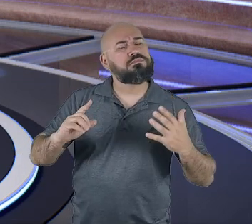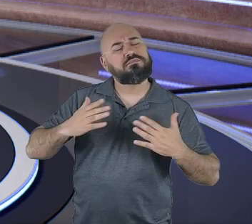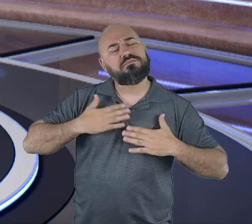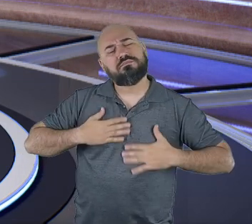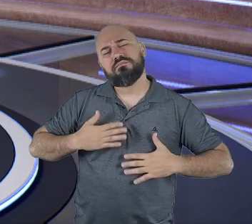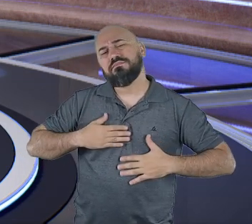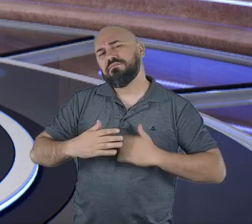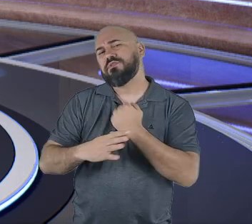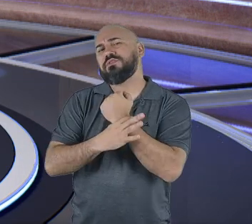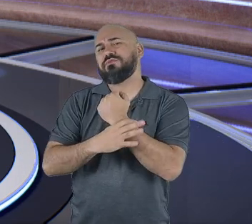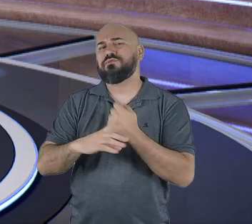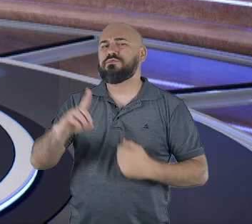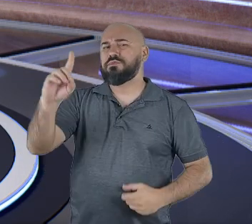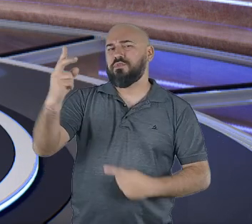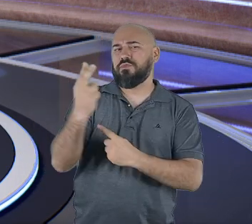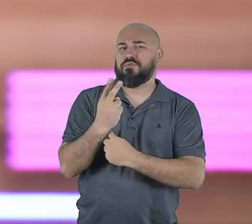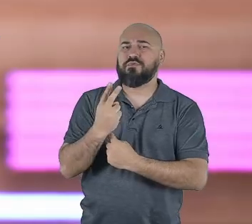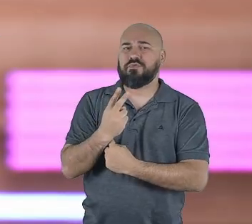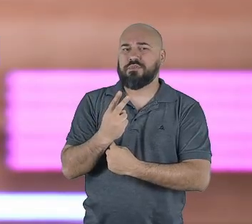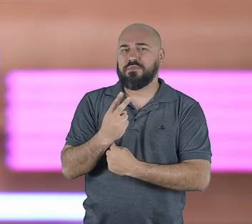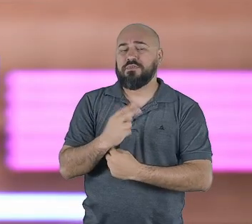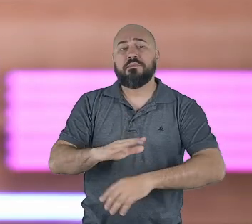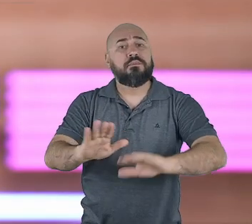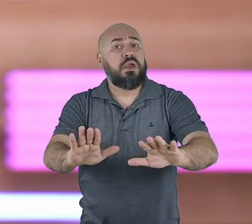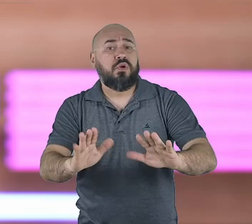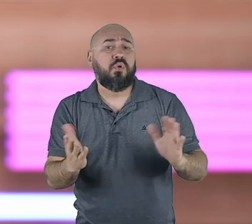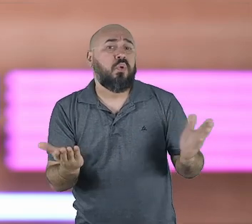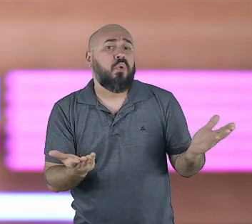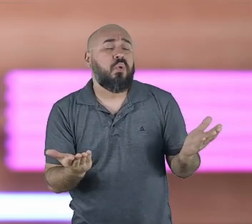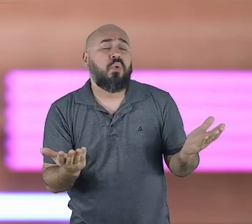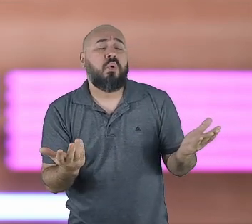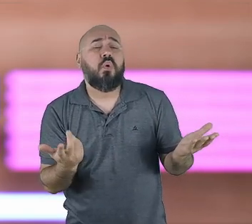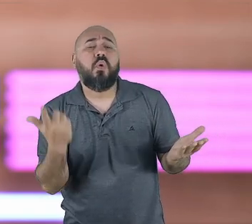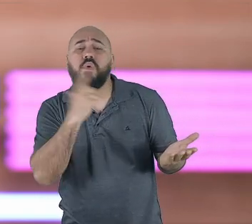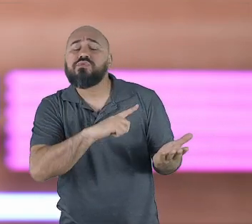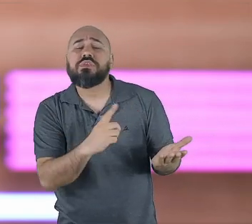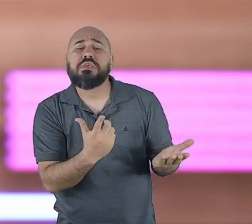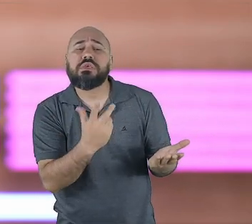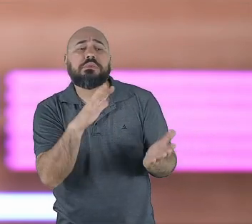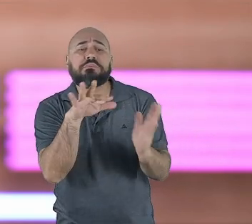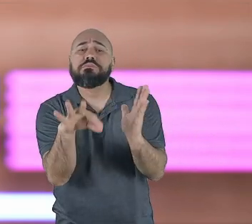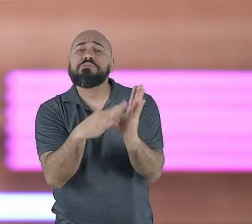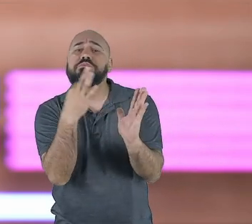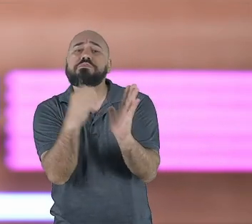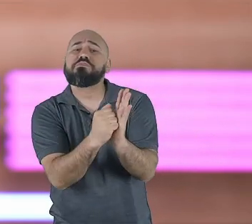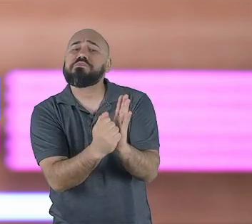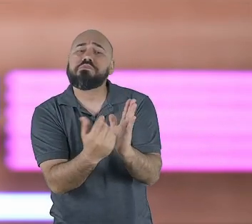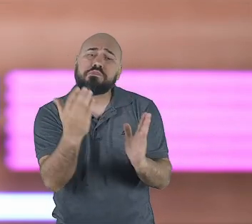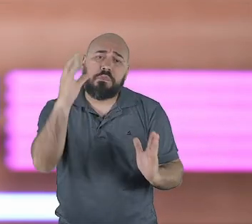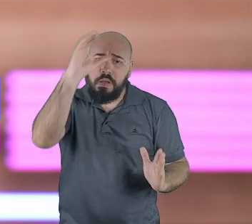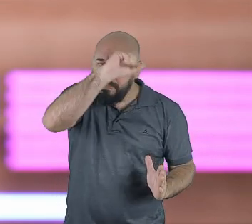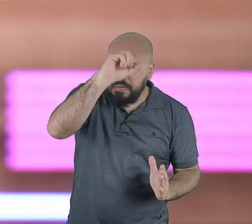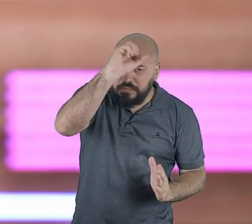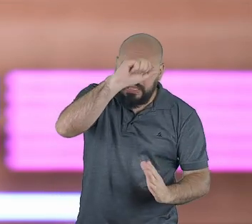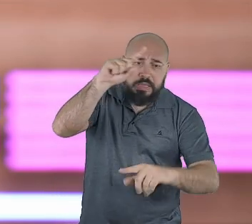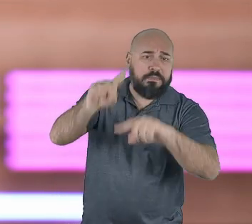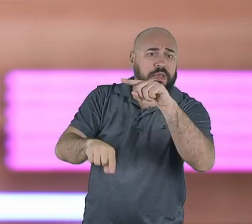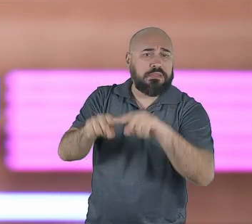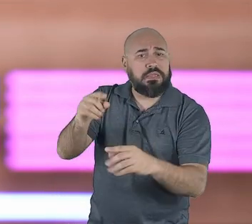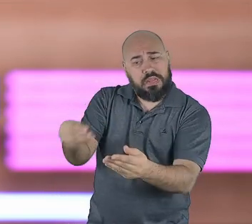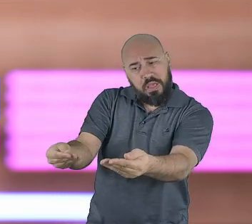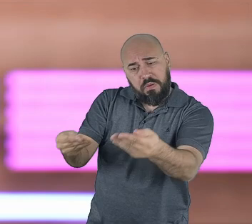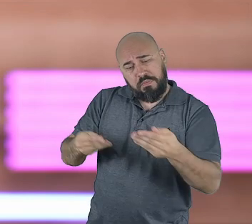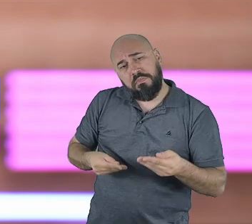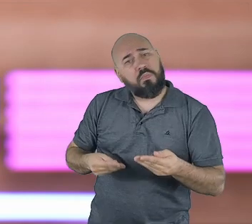esse material? Vou te dizer. Você pode mandar uma mensagem para nós pelo WhatsApp. O número é 12